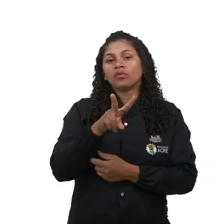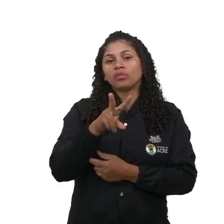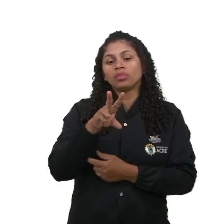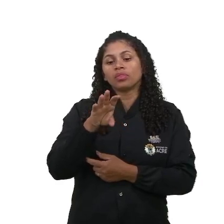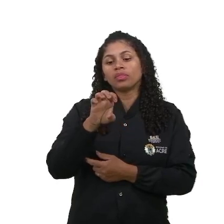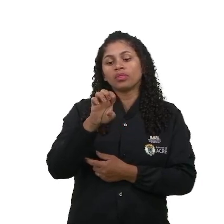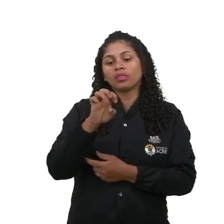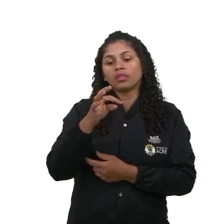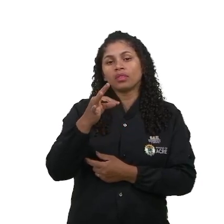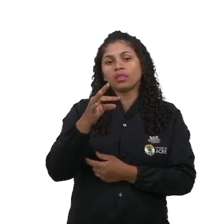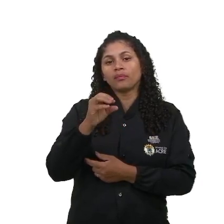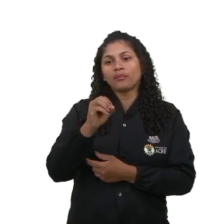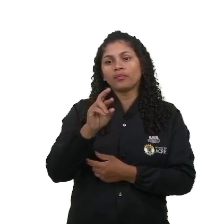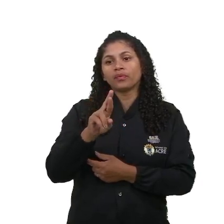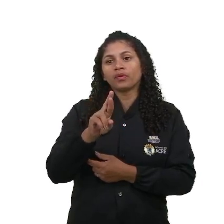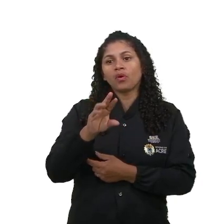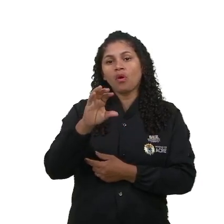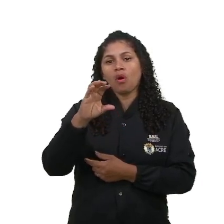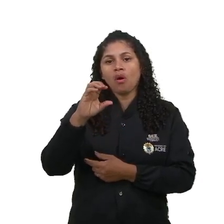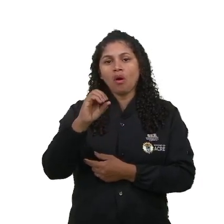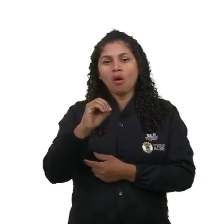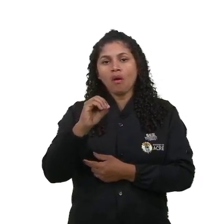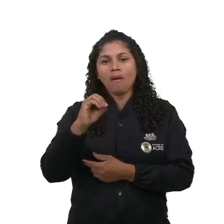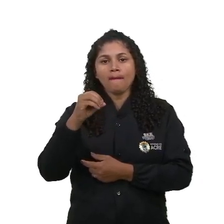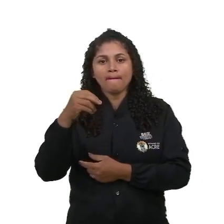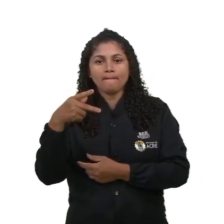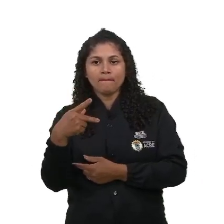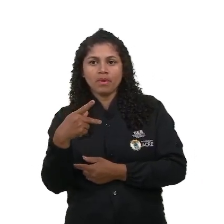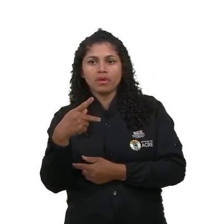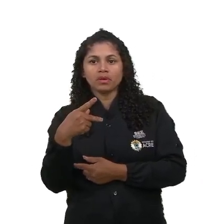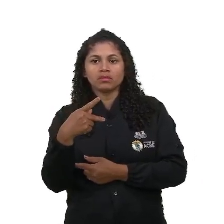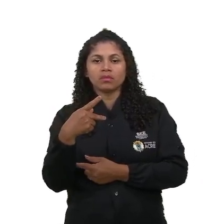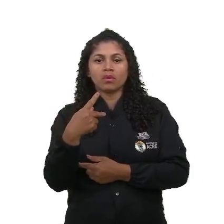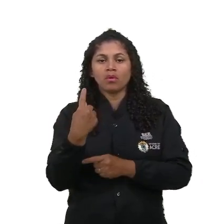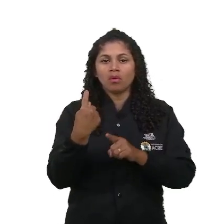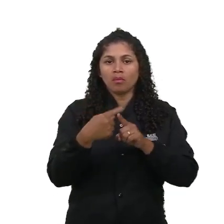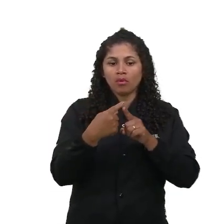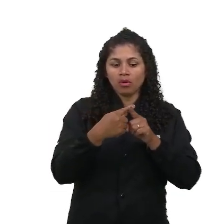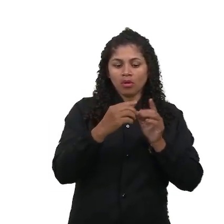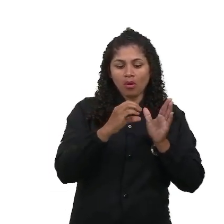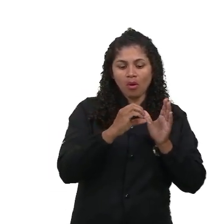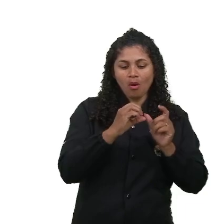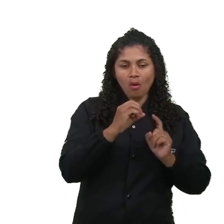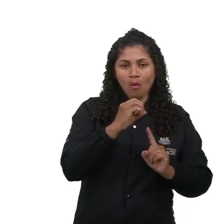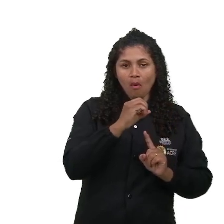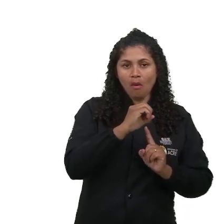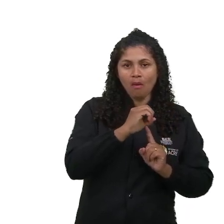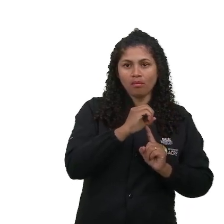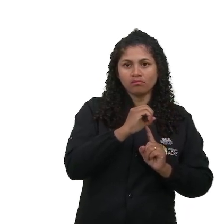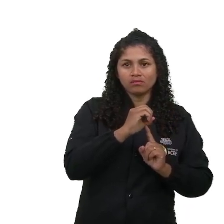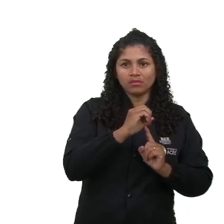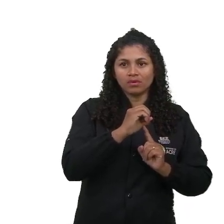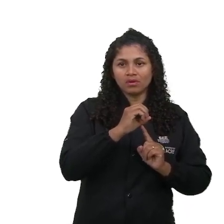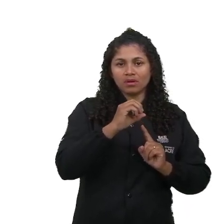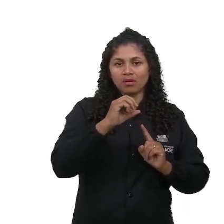vetor OP tem componente x, y. Veja, e o ponto P,